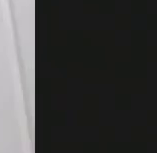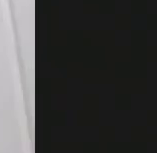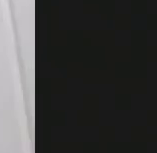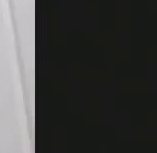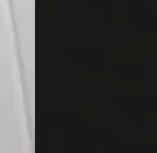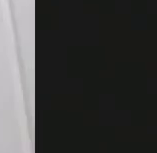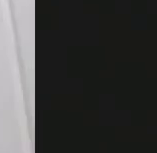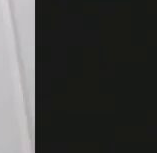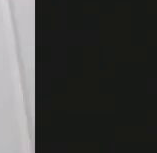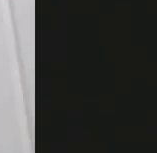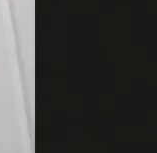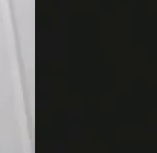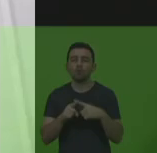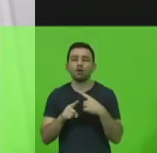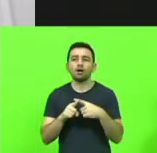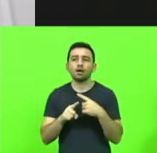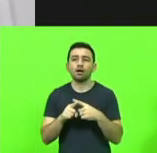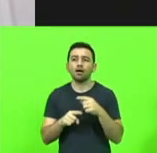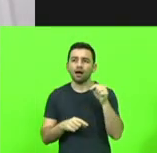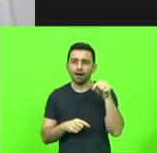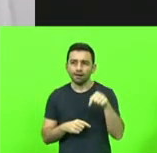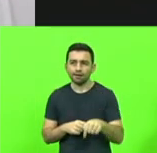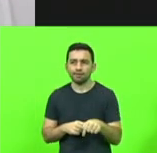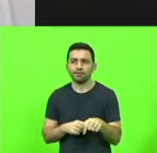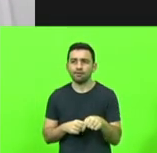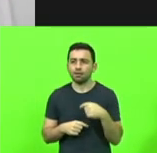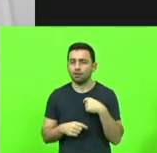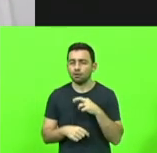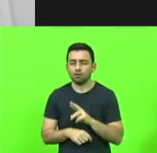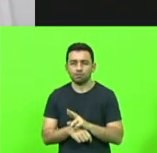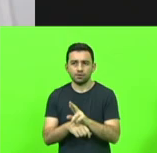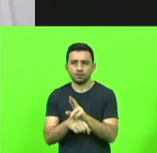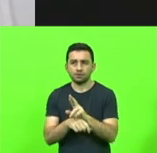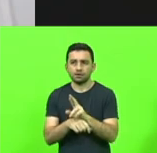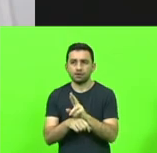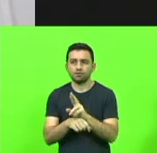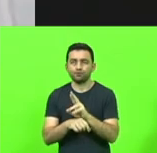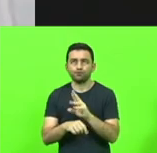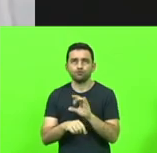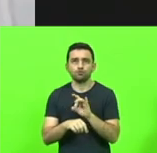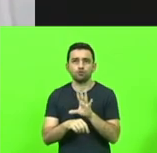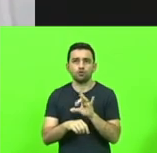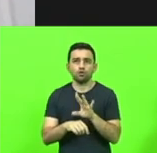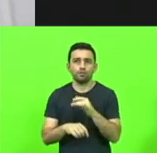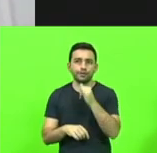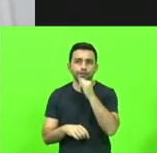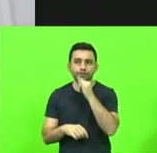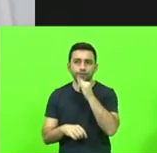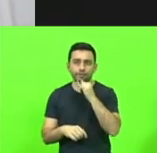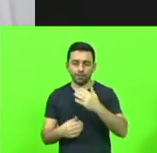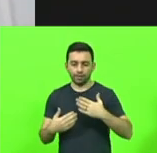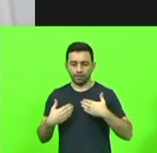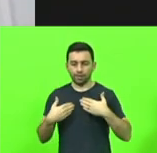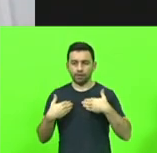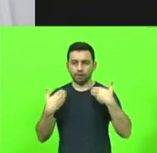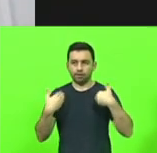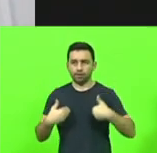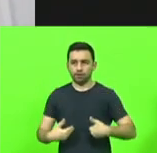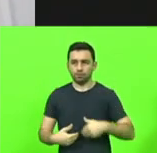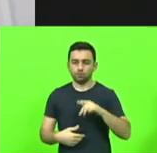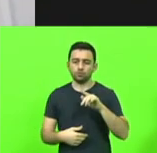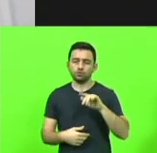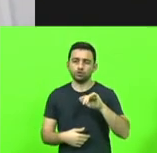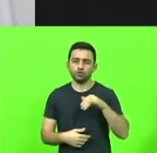Porque aqui eu não venho representado só como pessoalmente o Giovanni, mas como